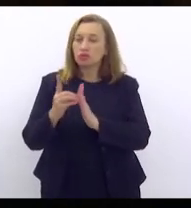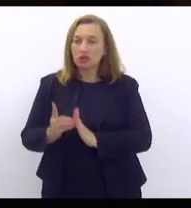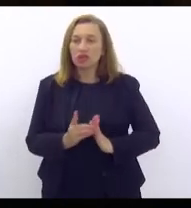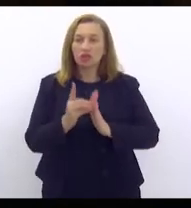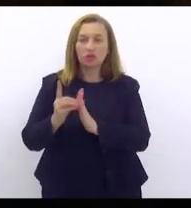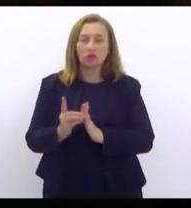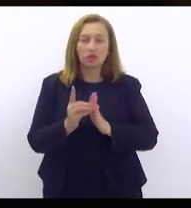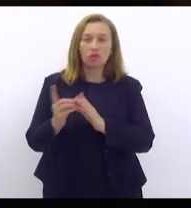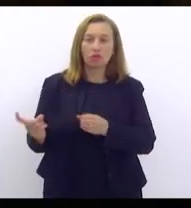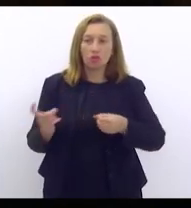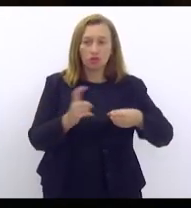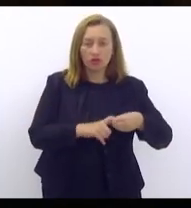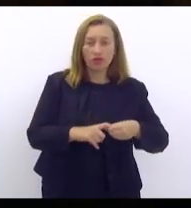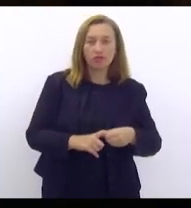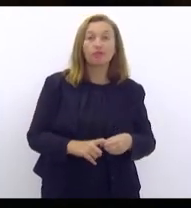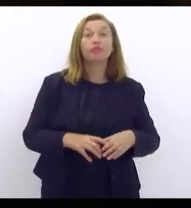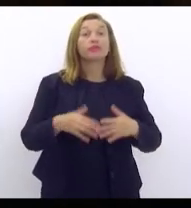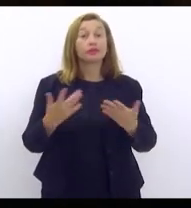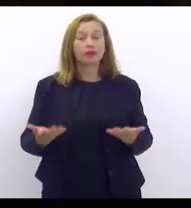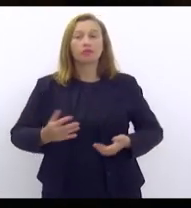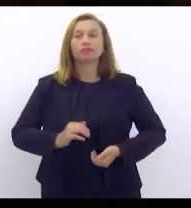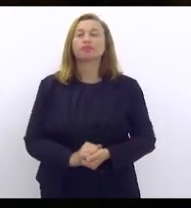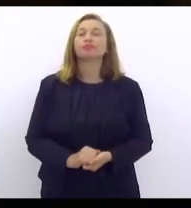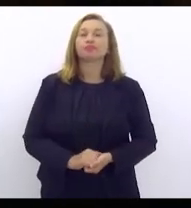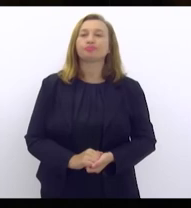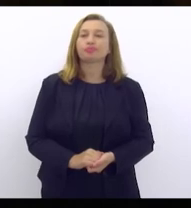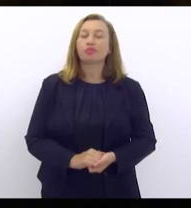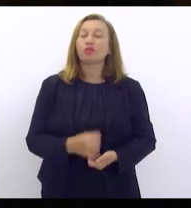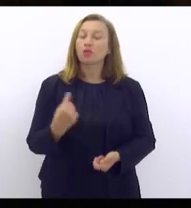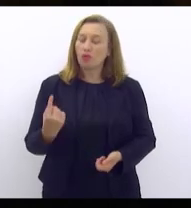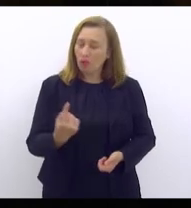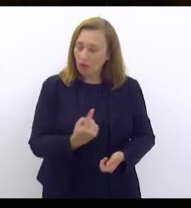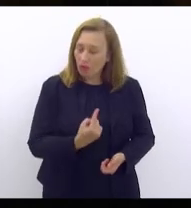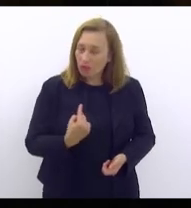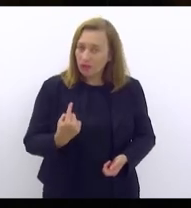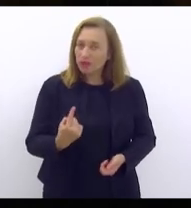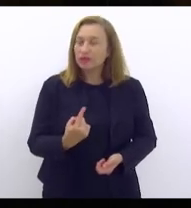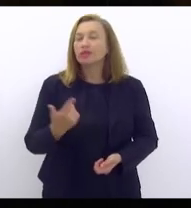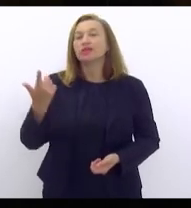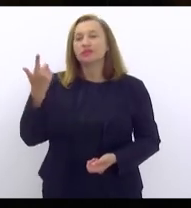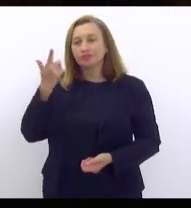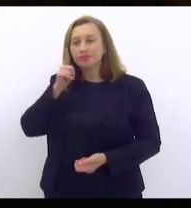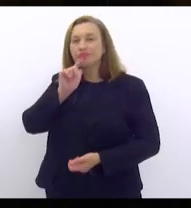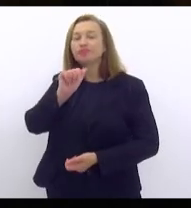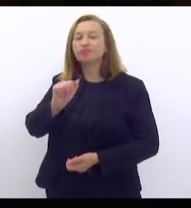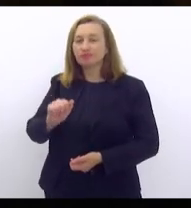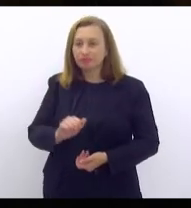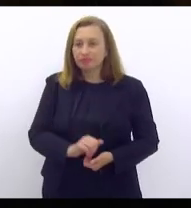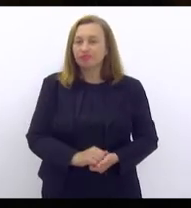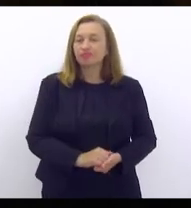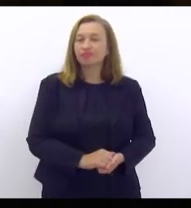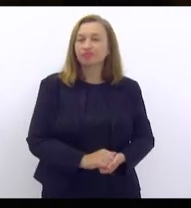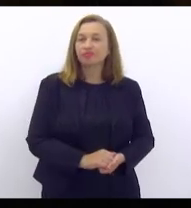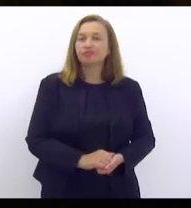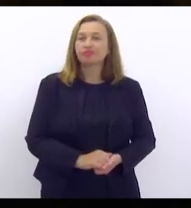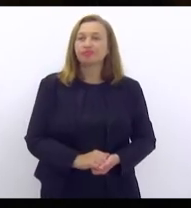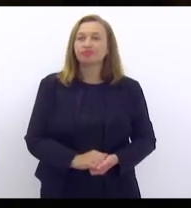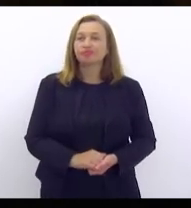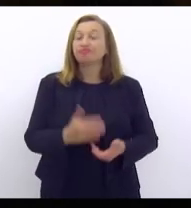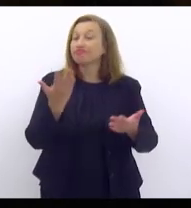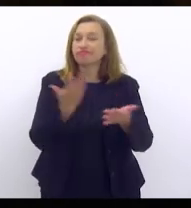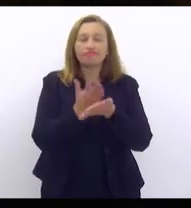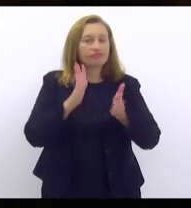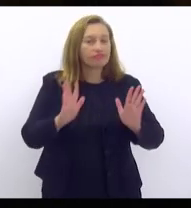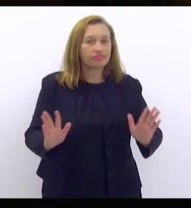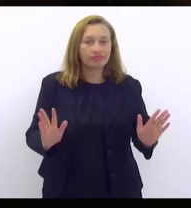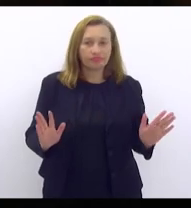esse convênio com o DETRAN. Aí nós vamos conseguir fazer que se acabe